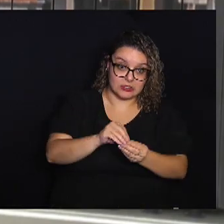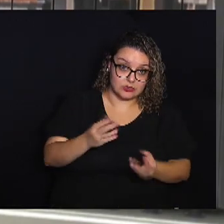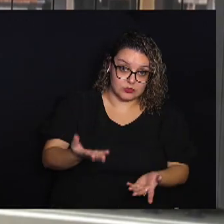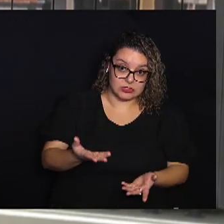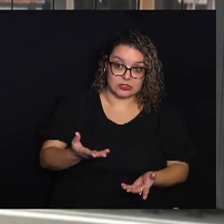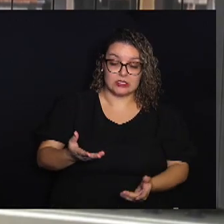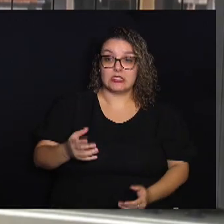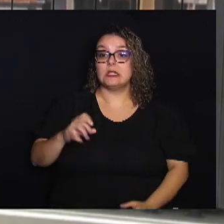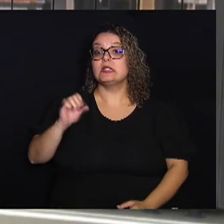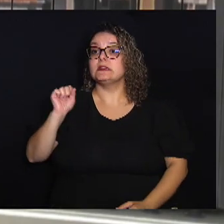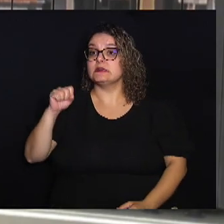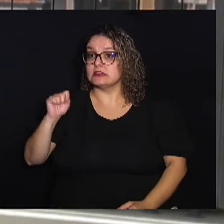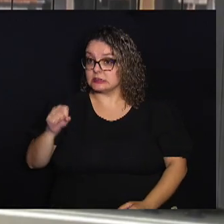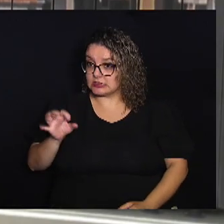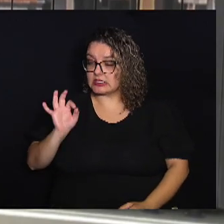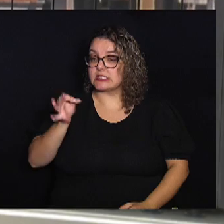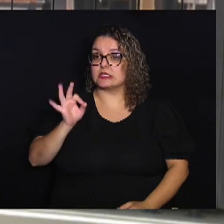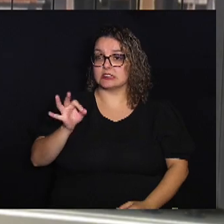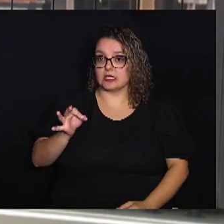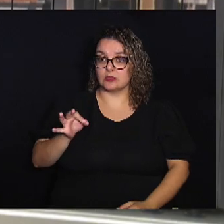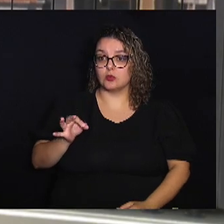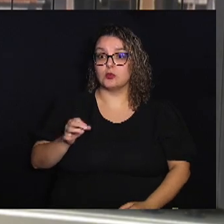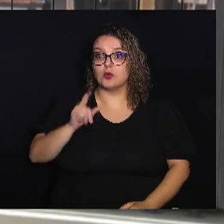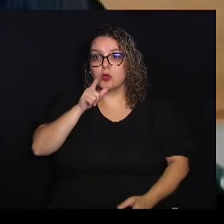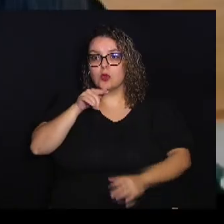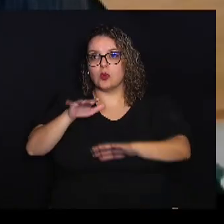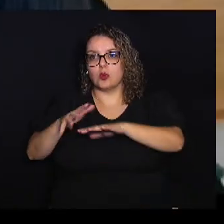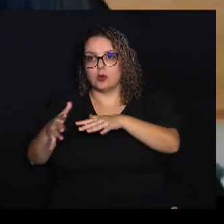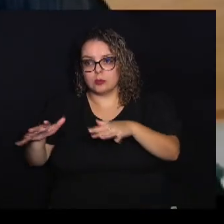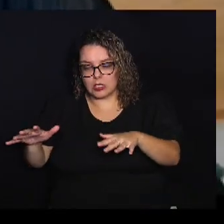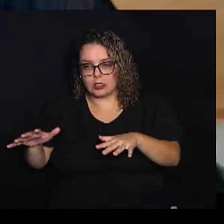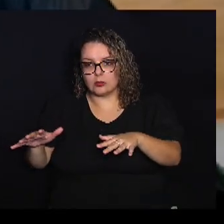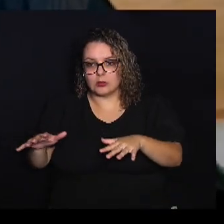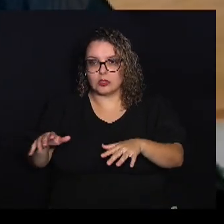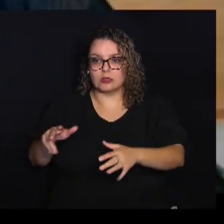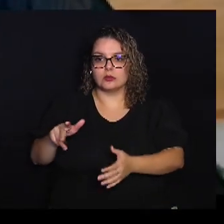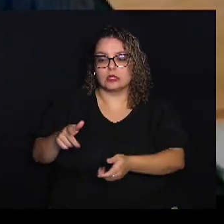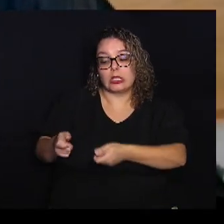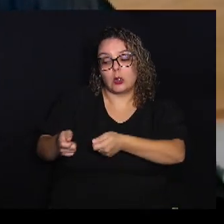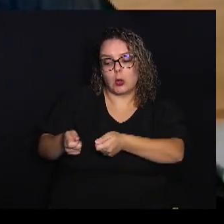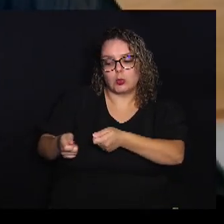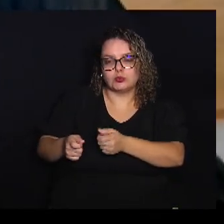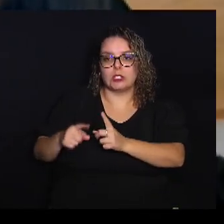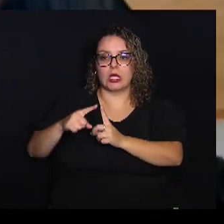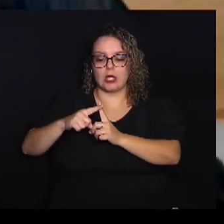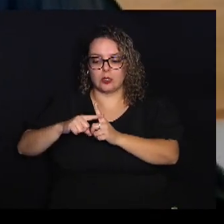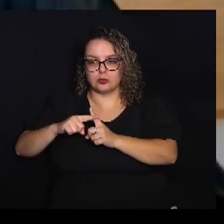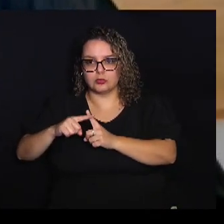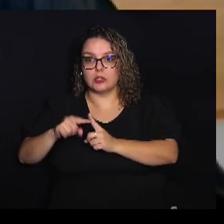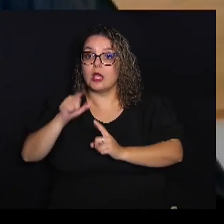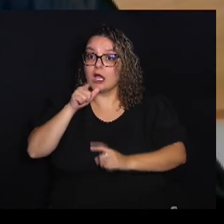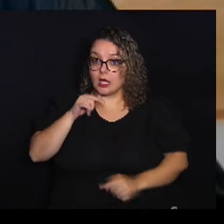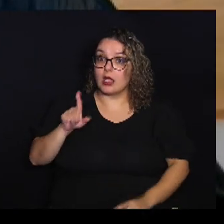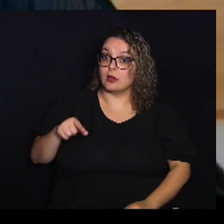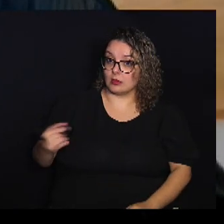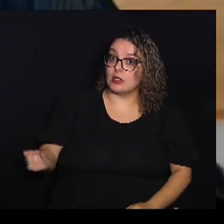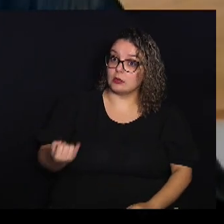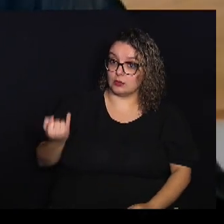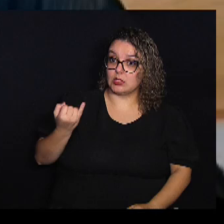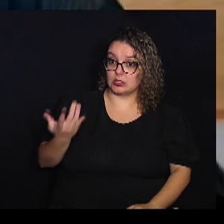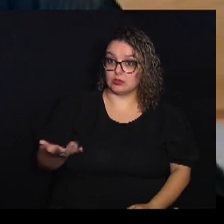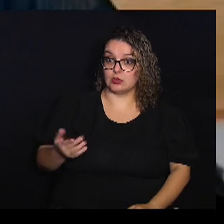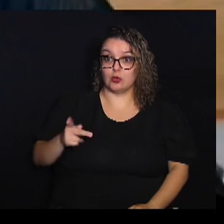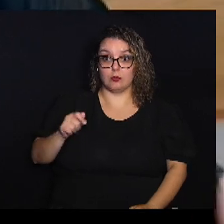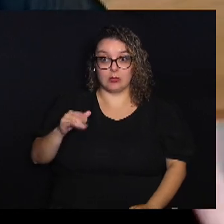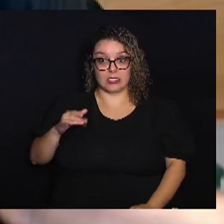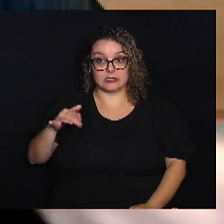forma. Exatamente. O oceano, como ele regula a temperatura, a água é muito importante, né? E o